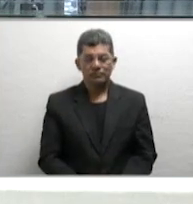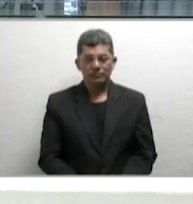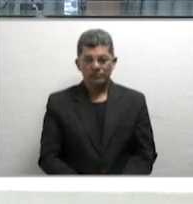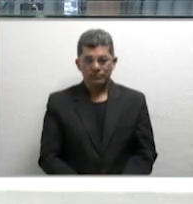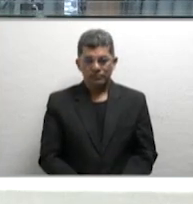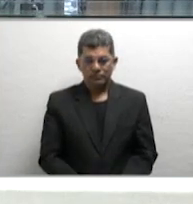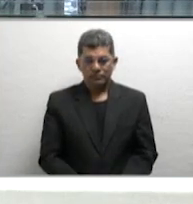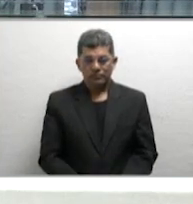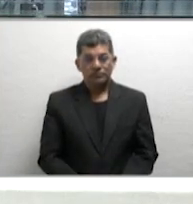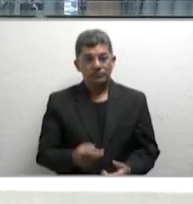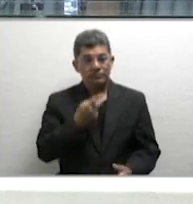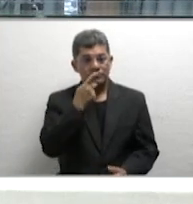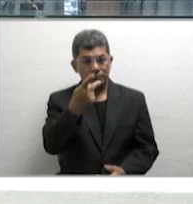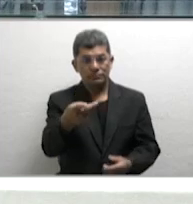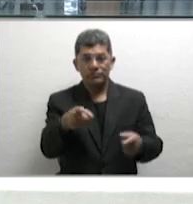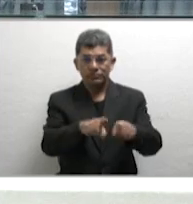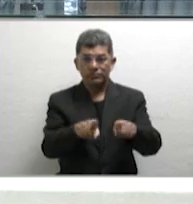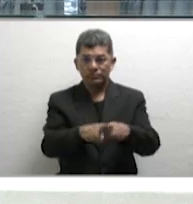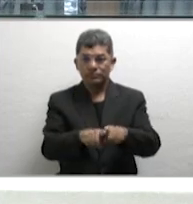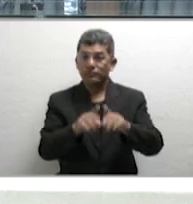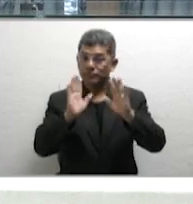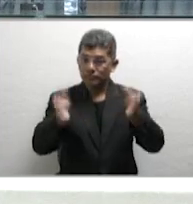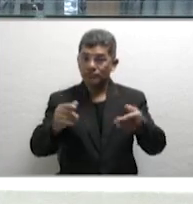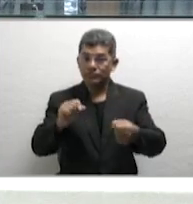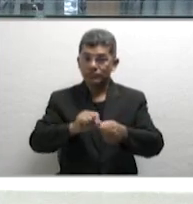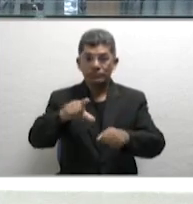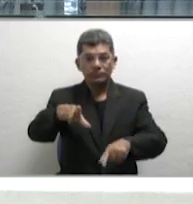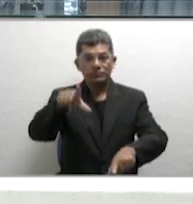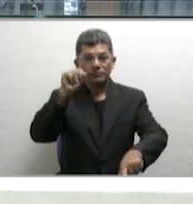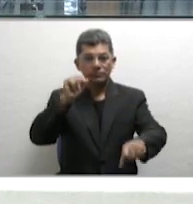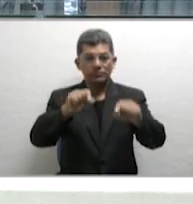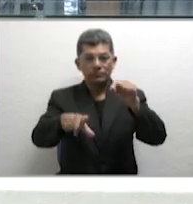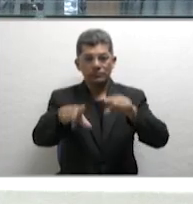Já gostaria aqui de dizer para vossas excelências que nós já fizemos aqui um sorteio